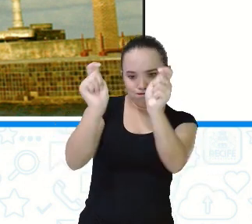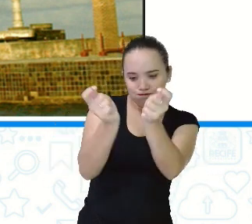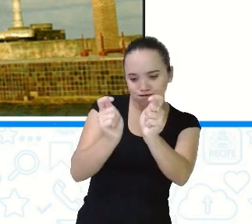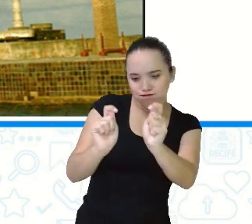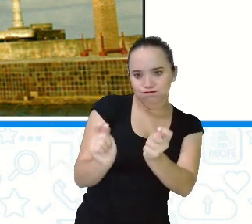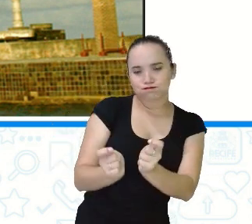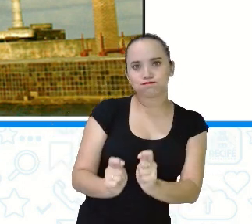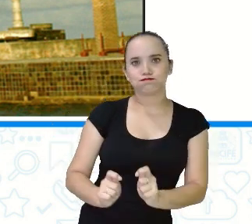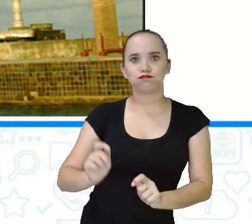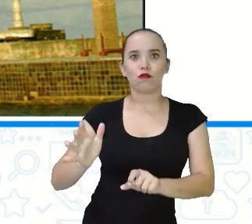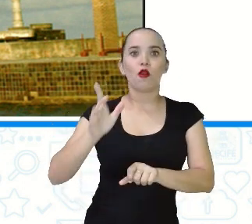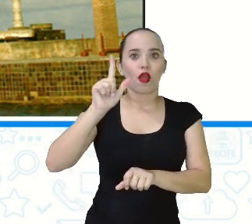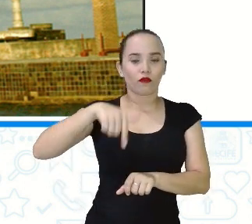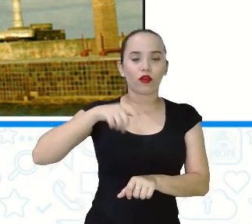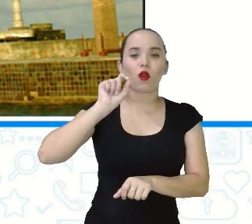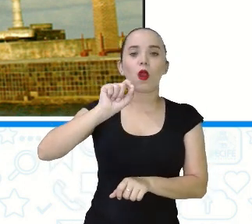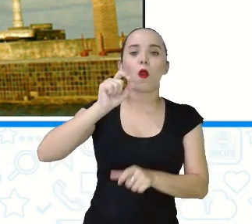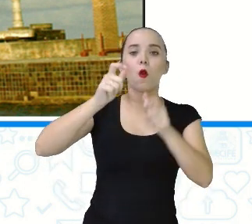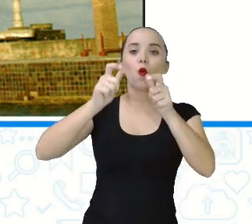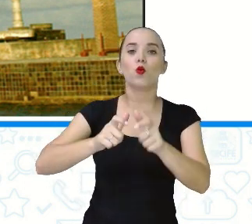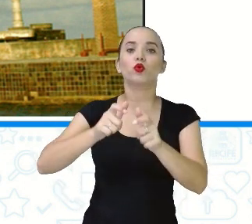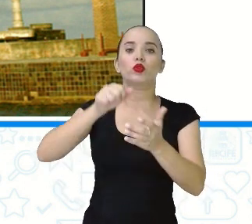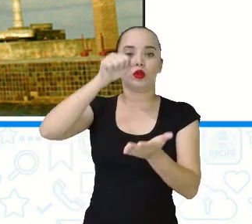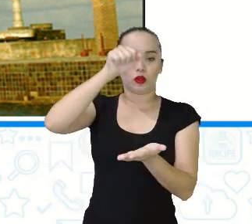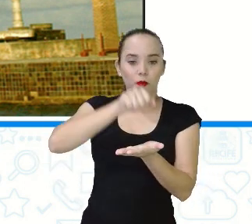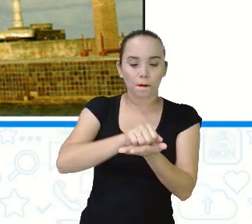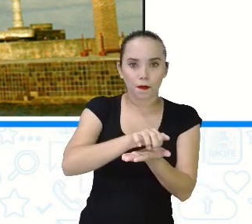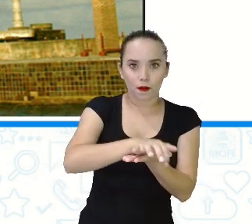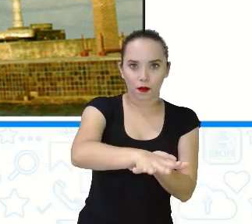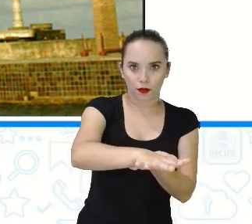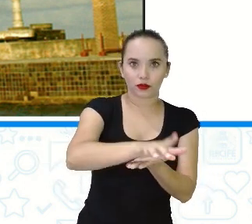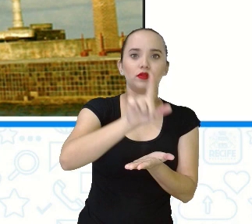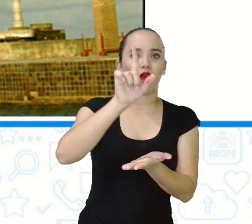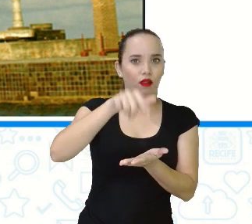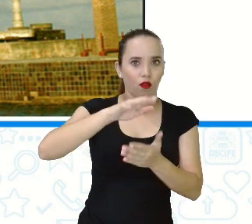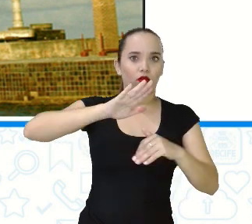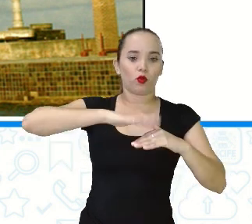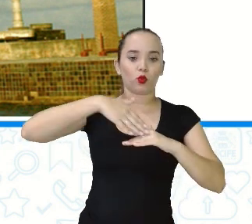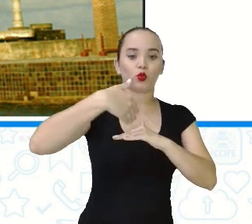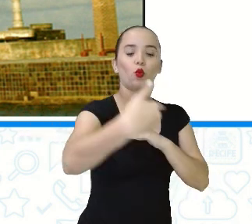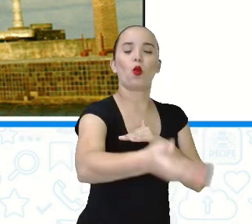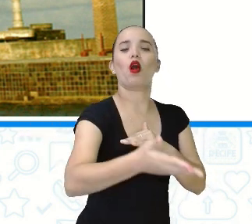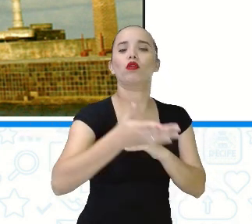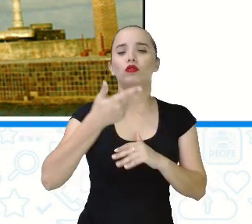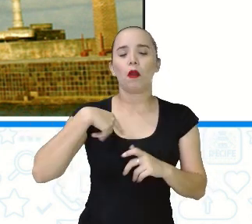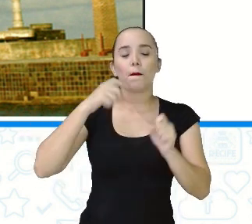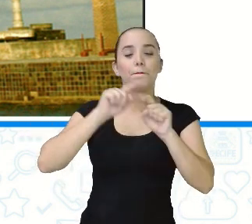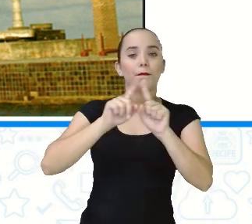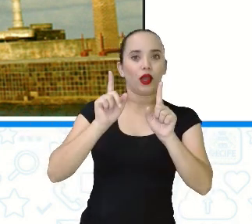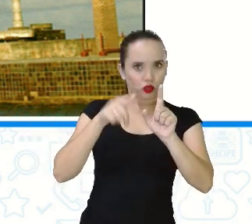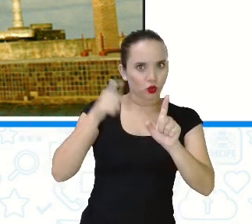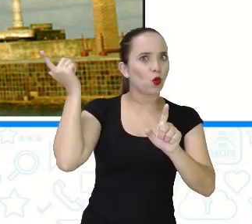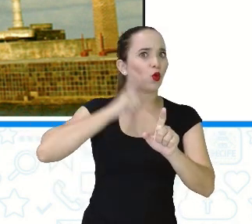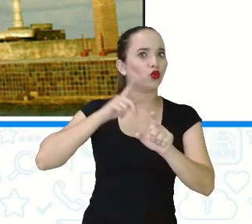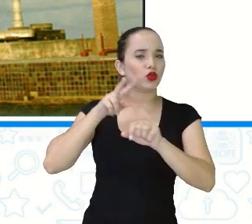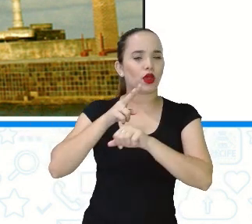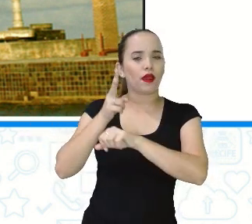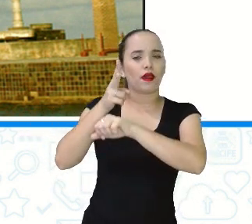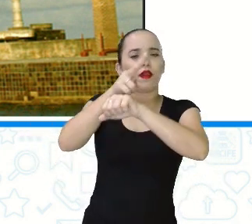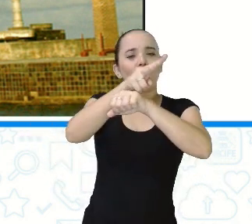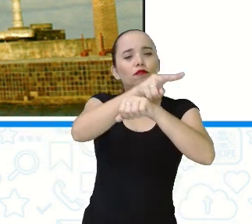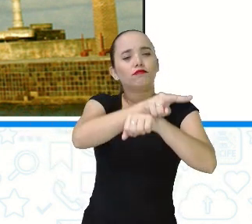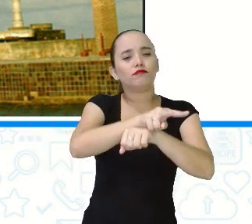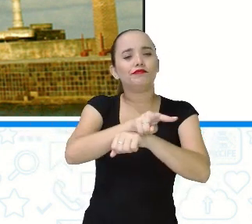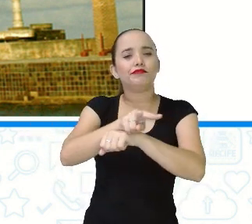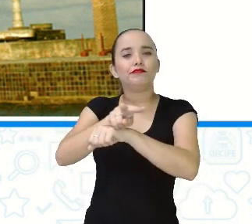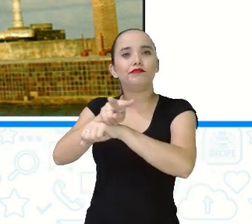ali, não é, no Marco Zero da cidade, fica do outro lado do Marco Zero, e a gente pode contemplar de lá da